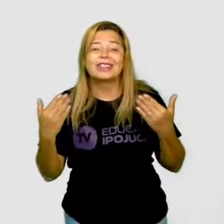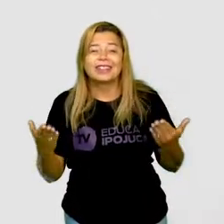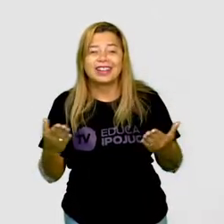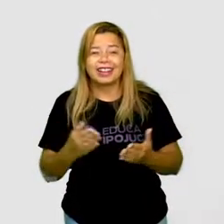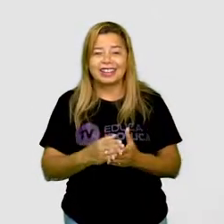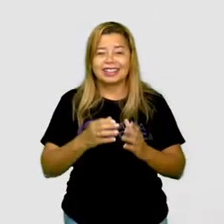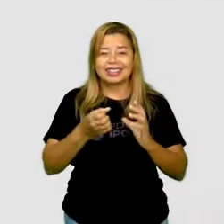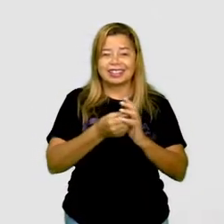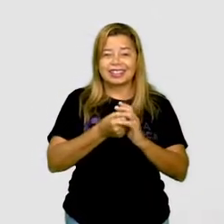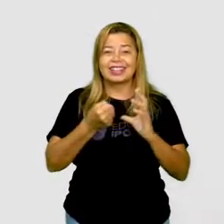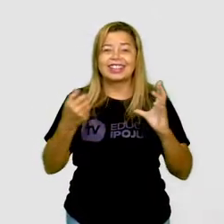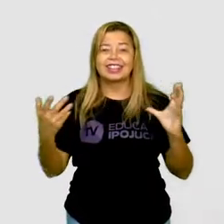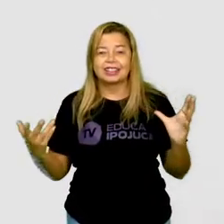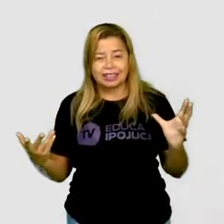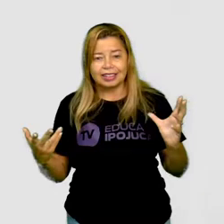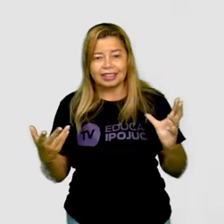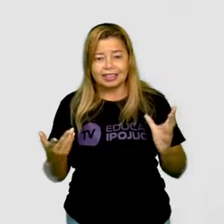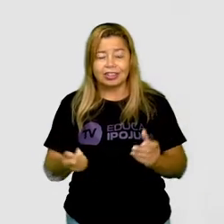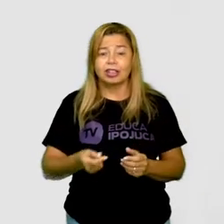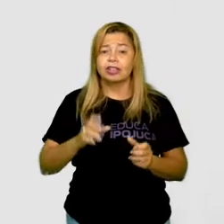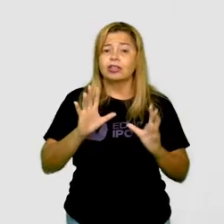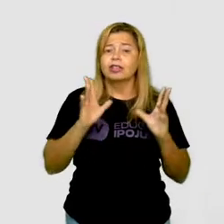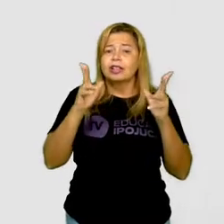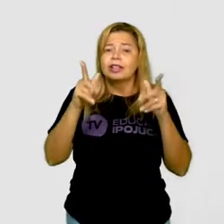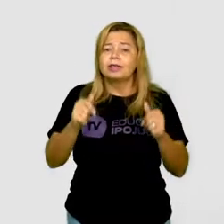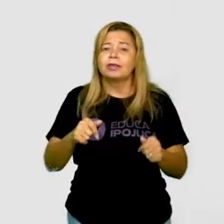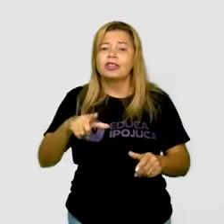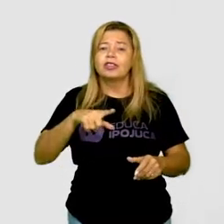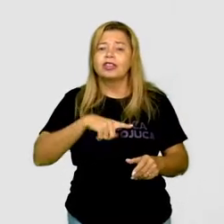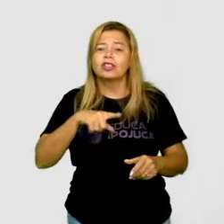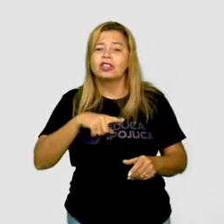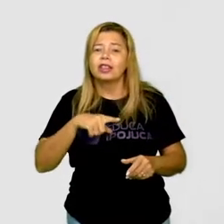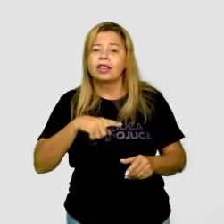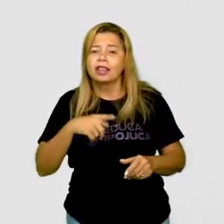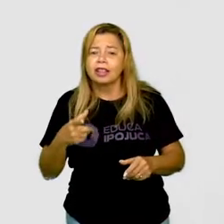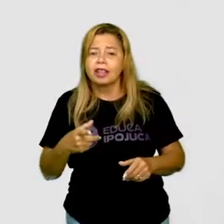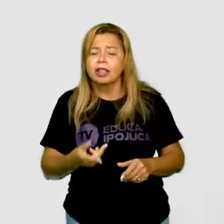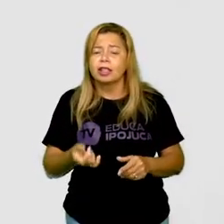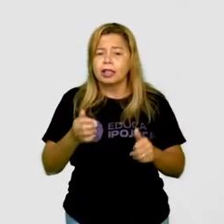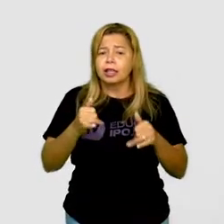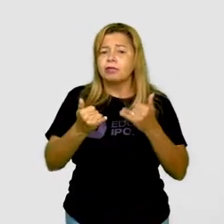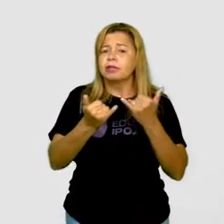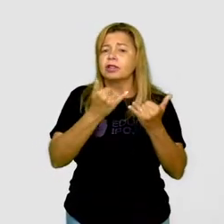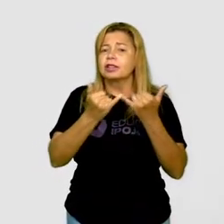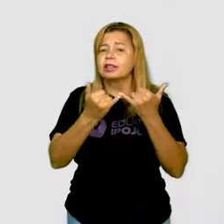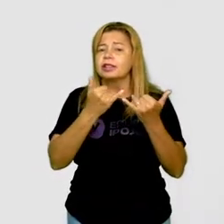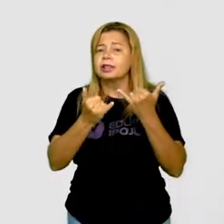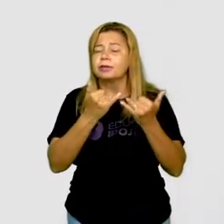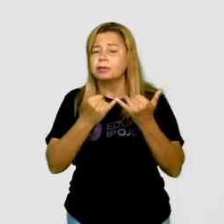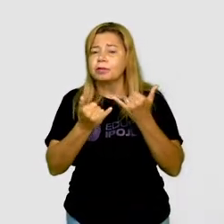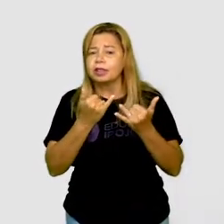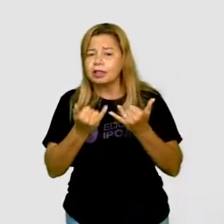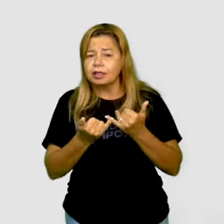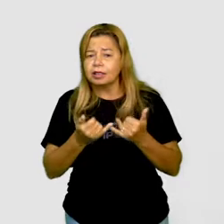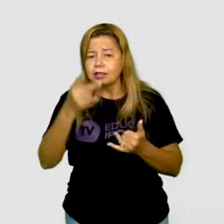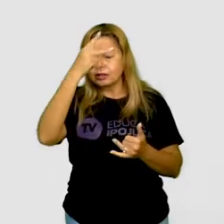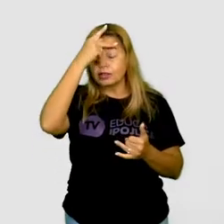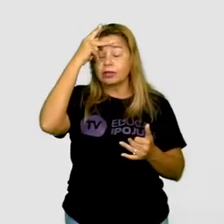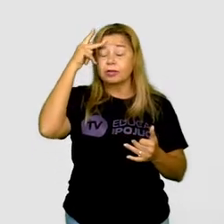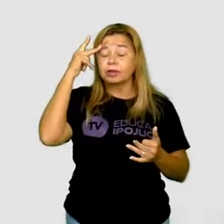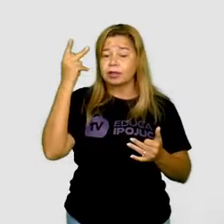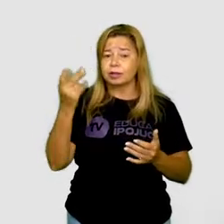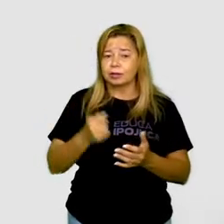são comuns aos humanos? Observem aí as fotos, as imagens. Aqui, nós temos uma foto de quê? De